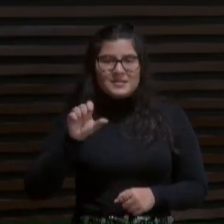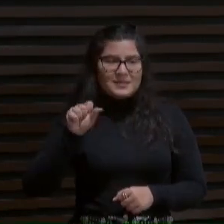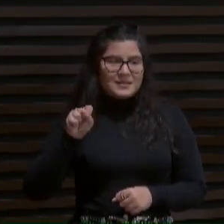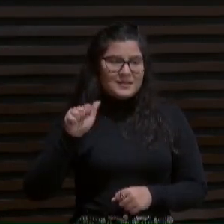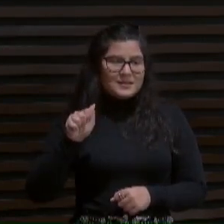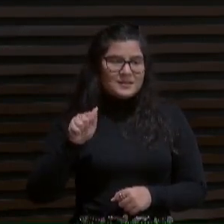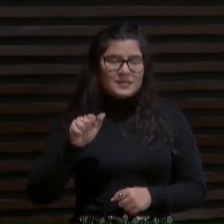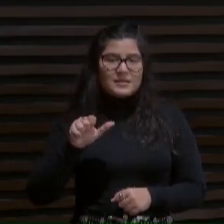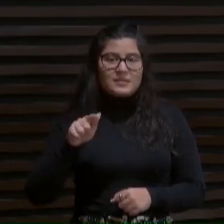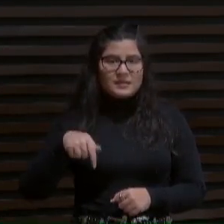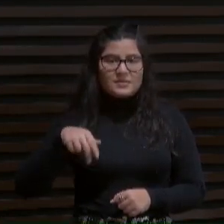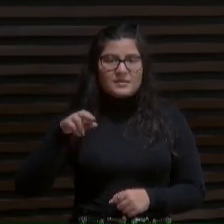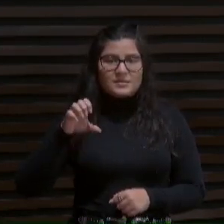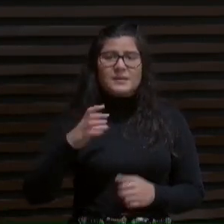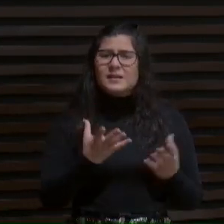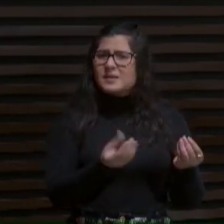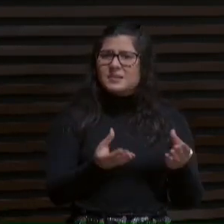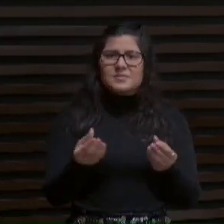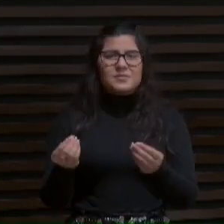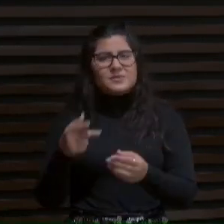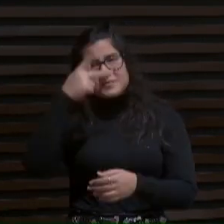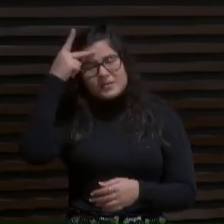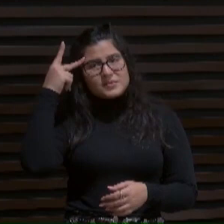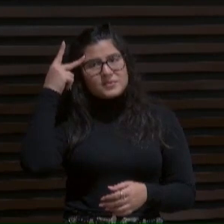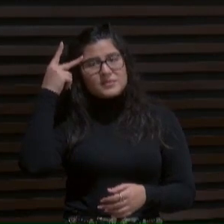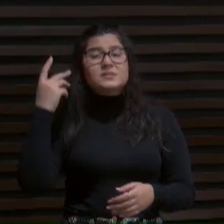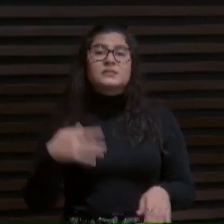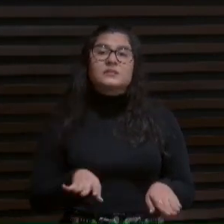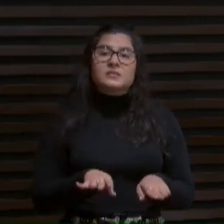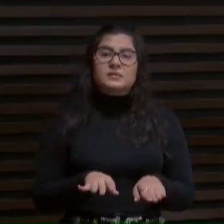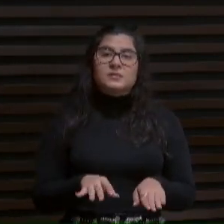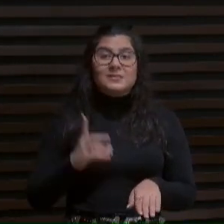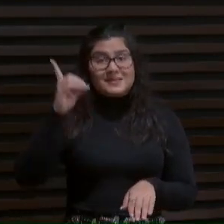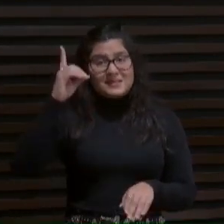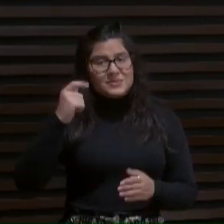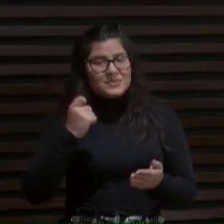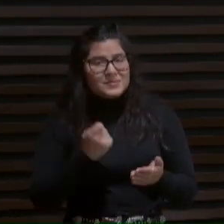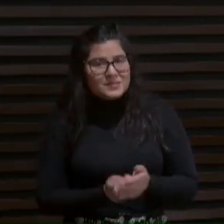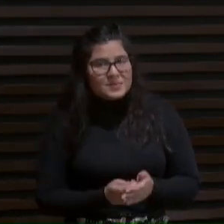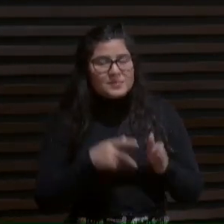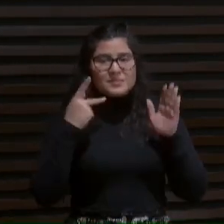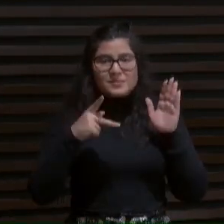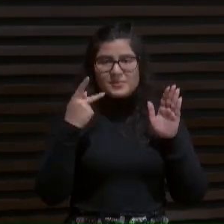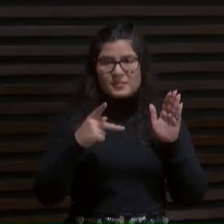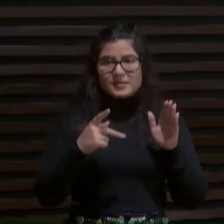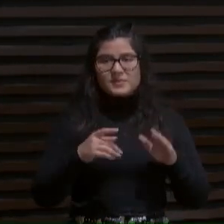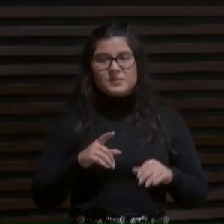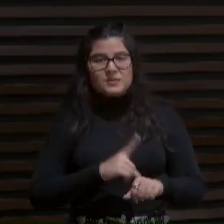sepultados naquele lugar. E por fim, Deus cumpre a sua promessa no tempo de